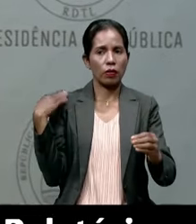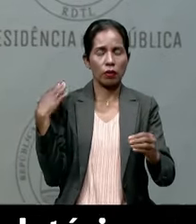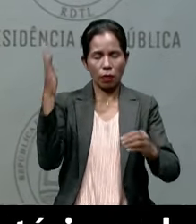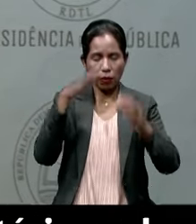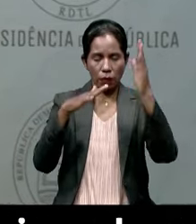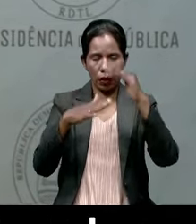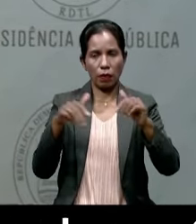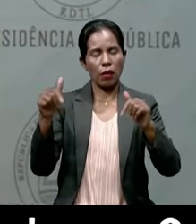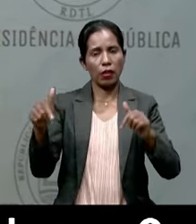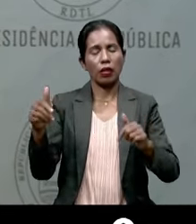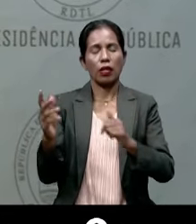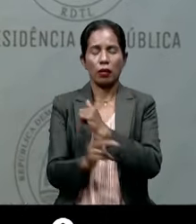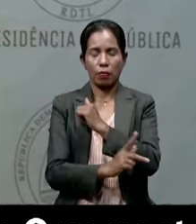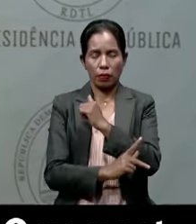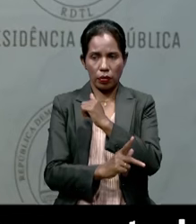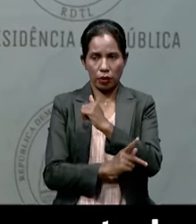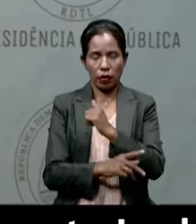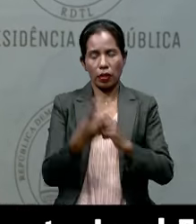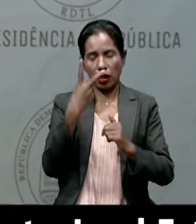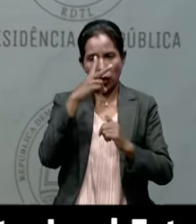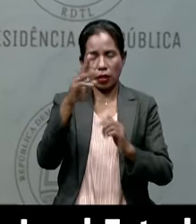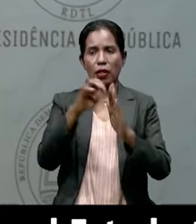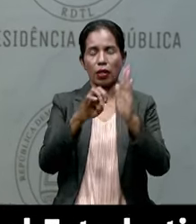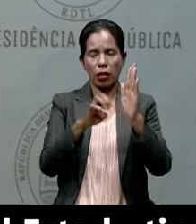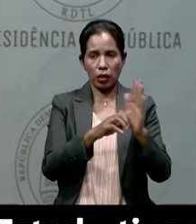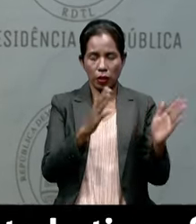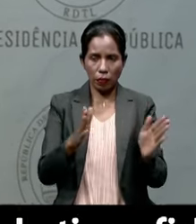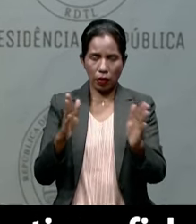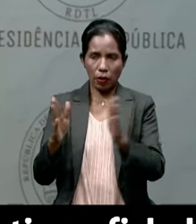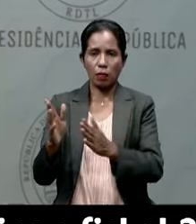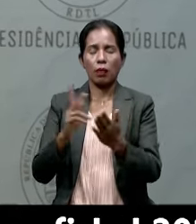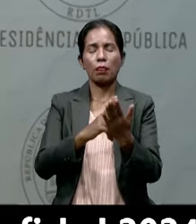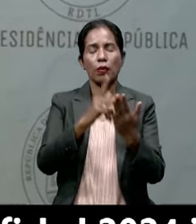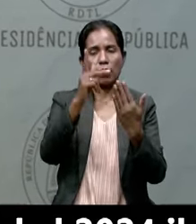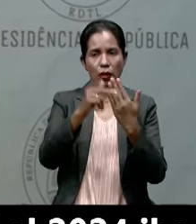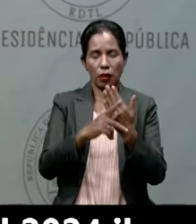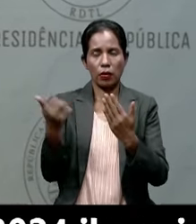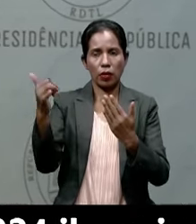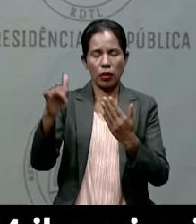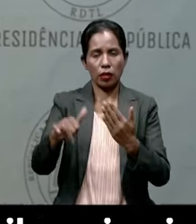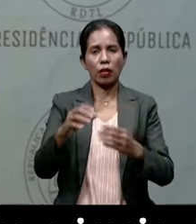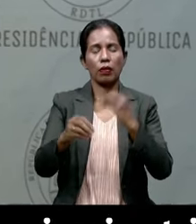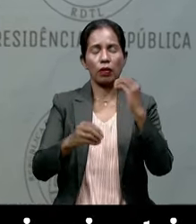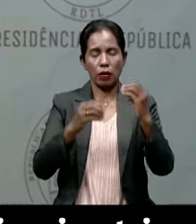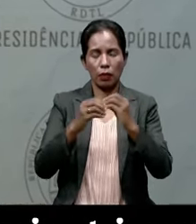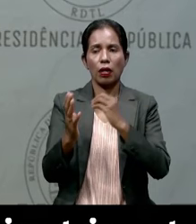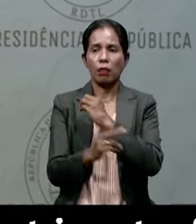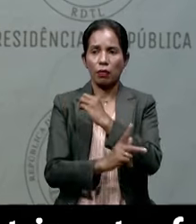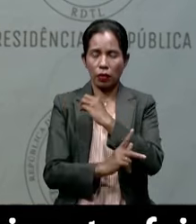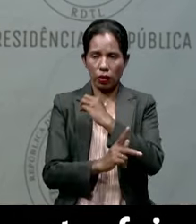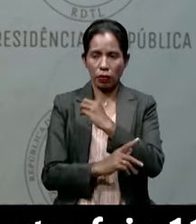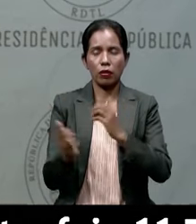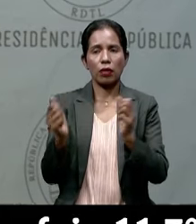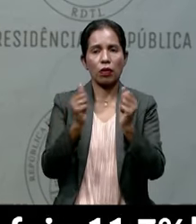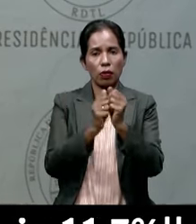com os timorenses. É uma situação que estava preparada, programada, porque Portugal e o